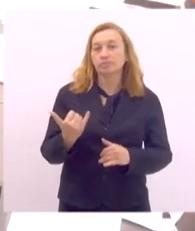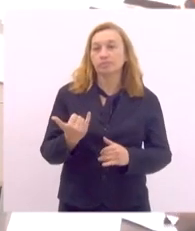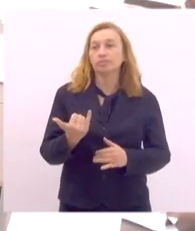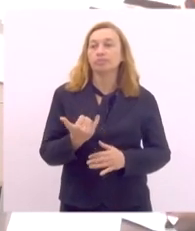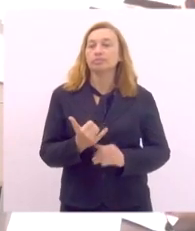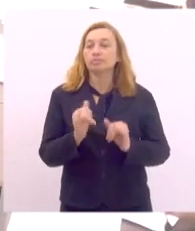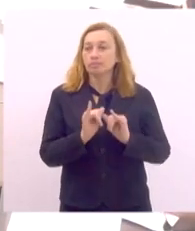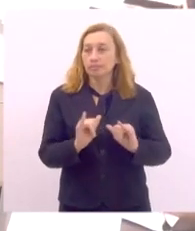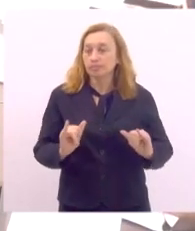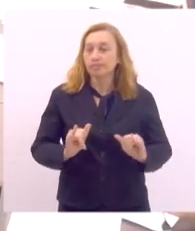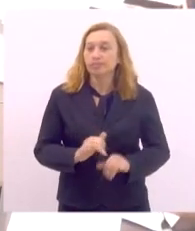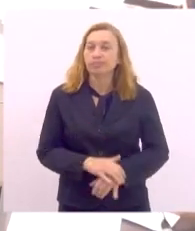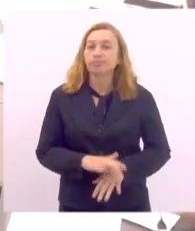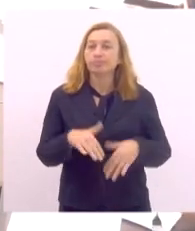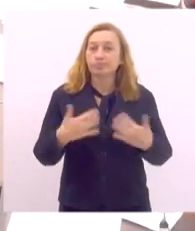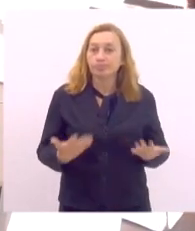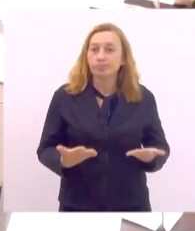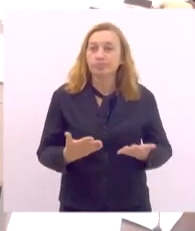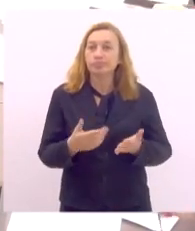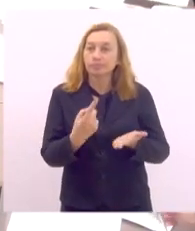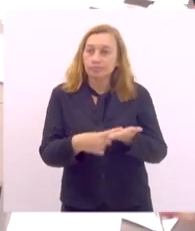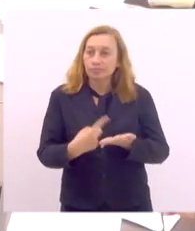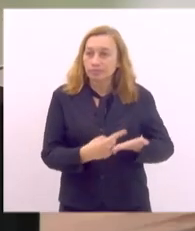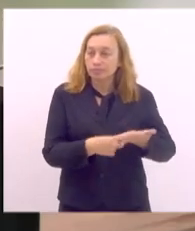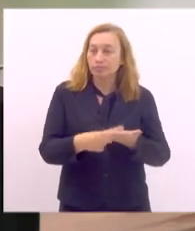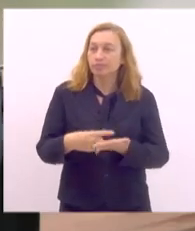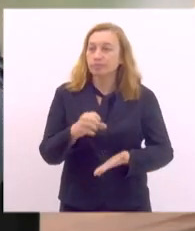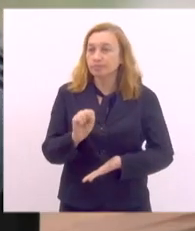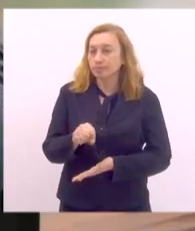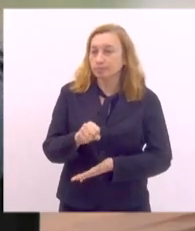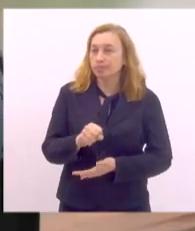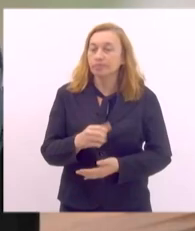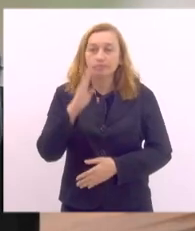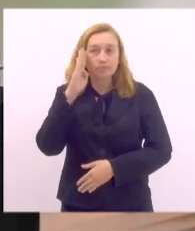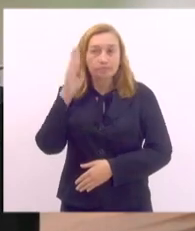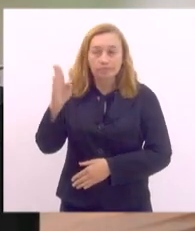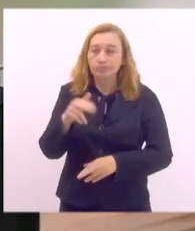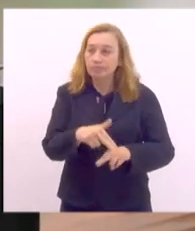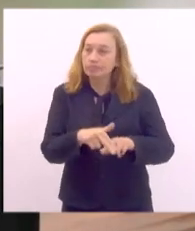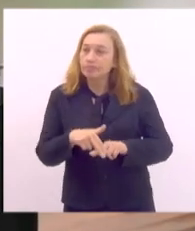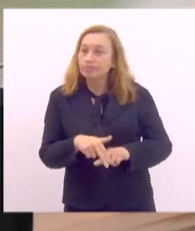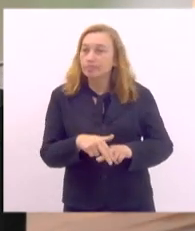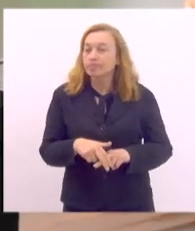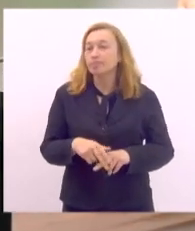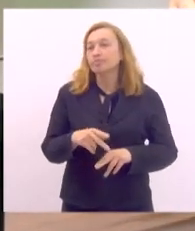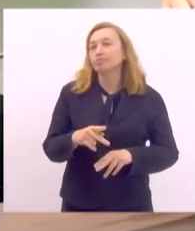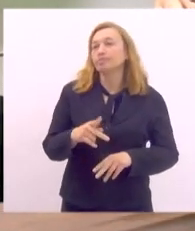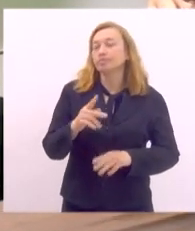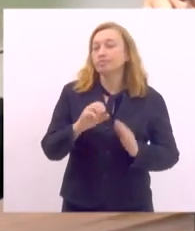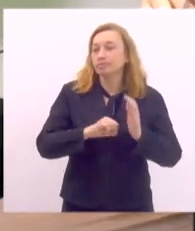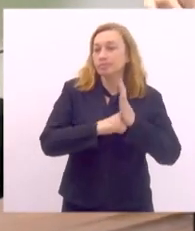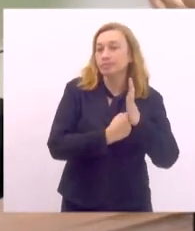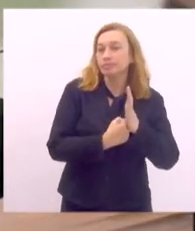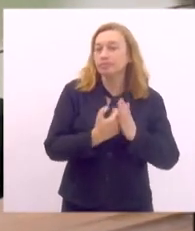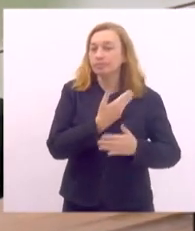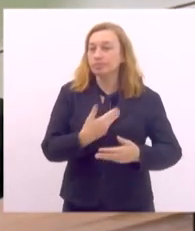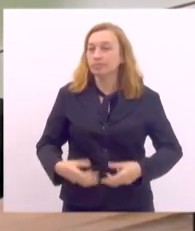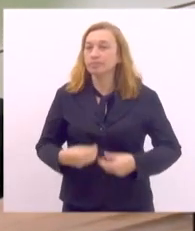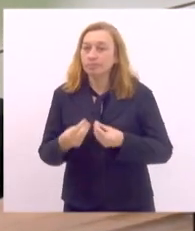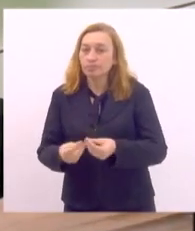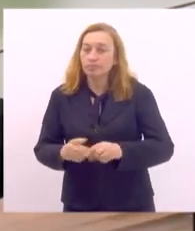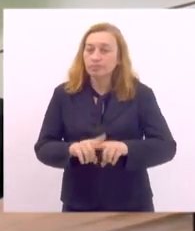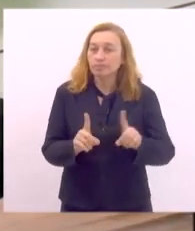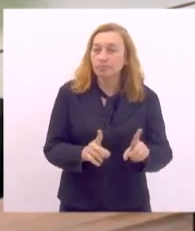programa. Então, a gente tem feito esse acordo. Que a principal razão de veto que o governo dá é porque é um programa, mas a gente aqui tem